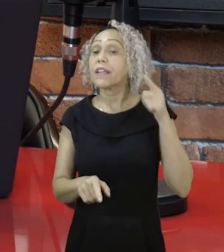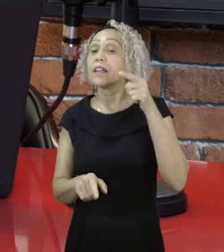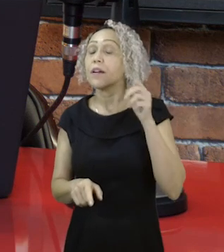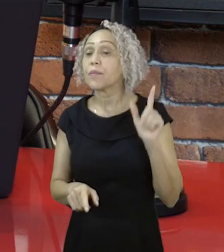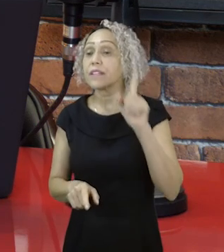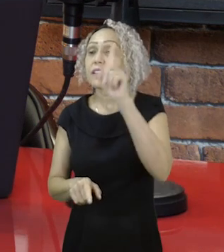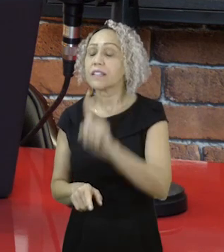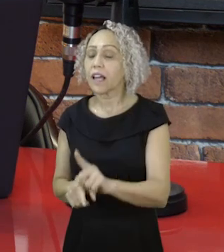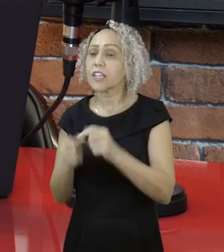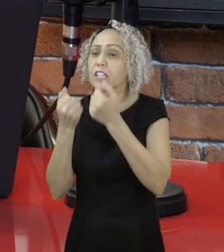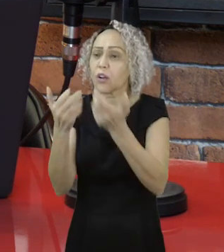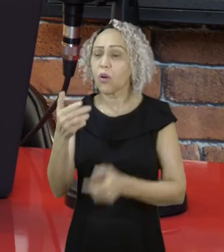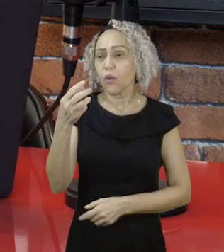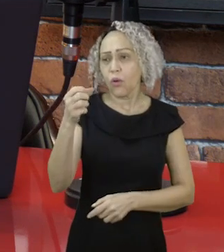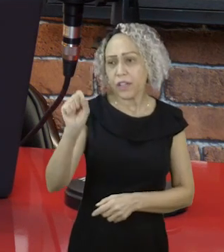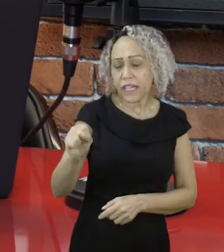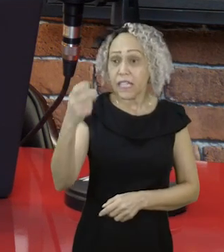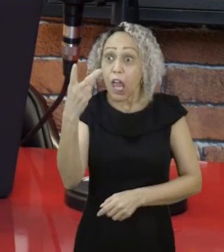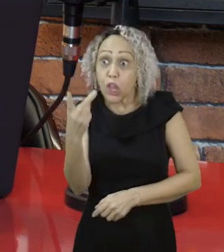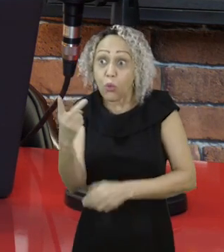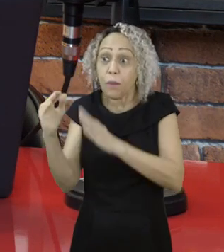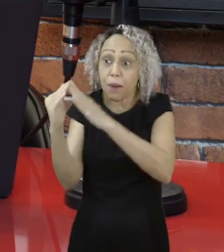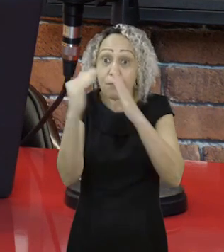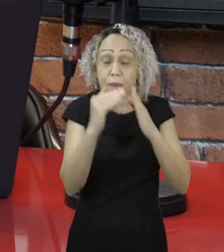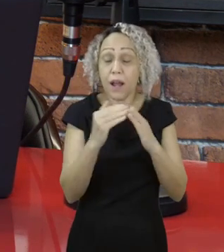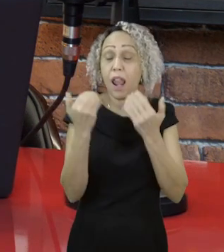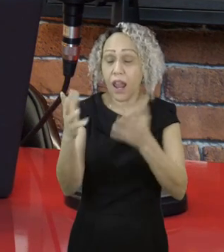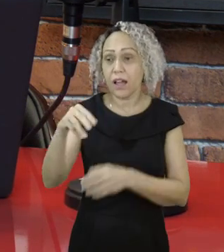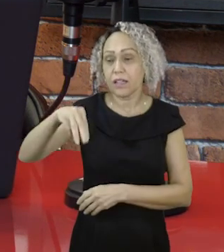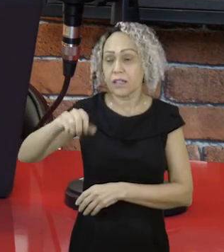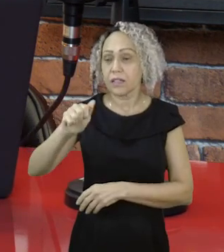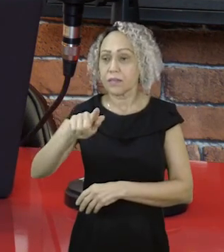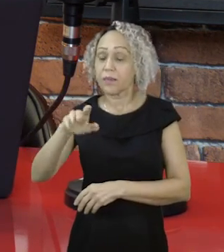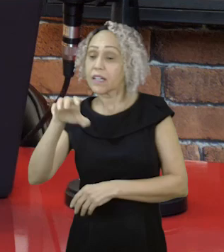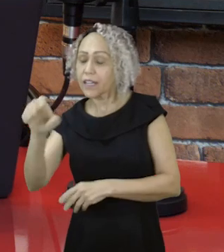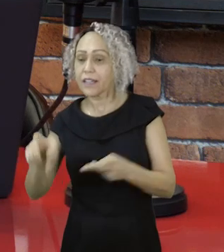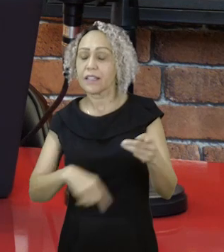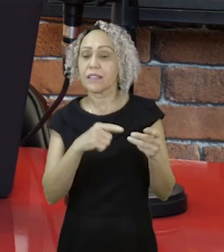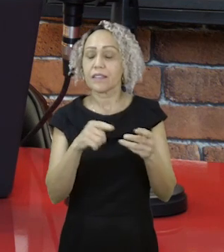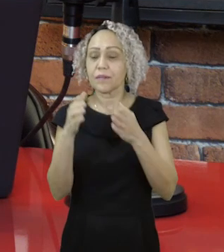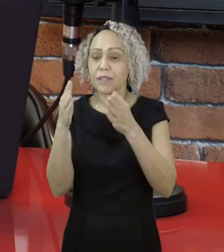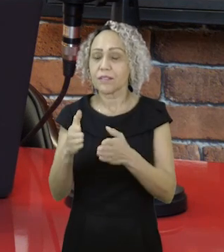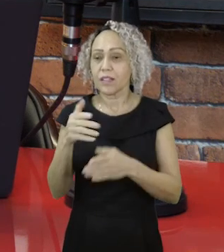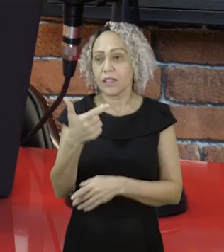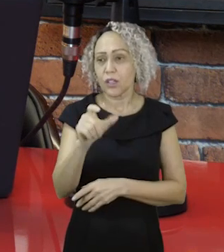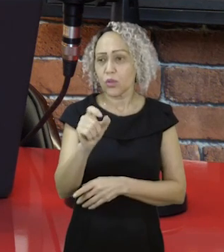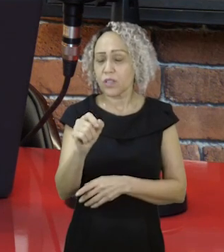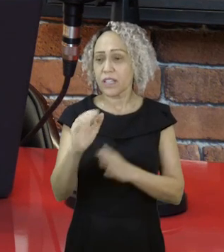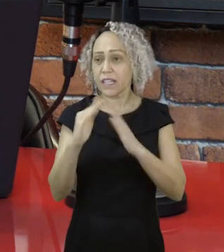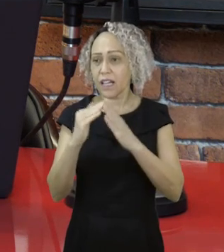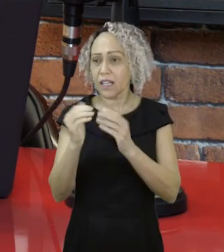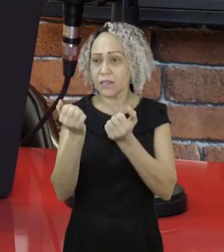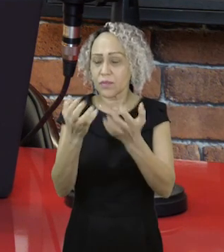entregou 832 unidades habitacionais em Magé e, em transmissão simultânea, também realizou a entrega de outras